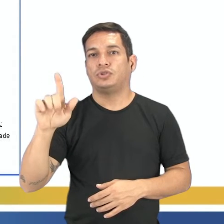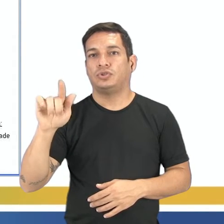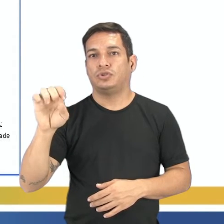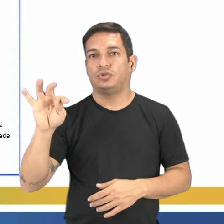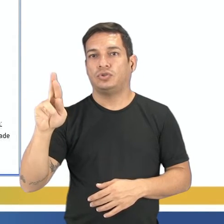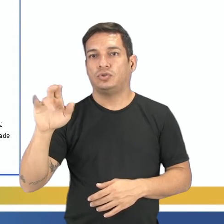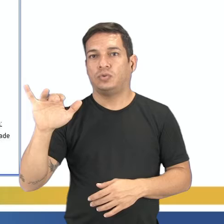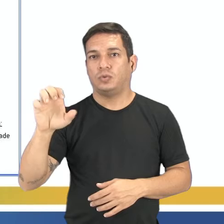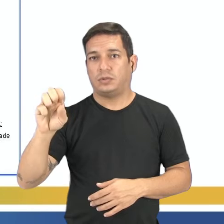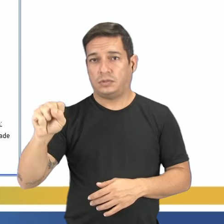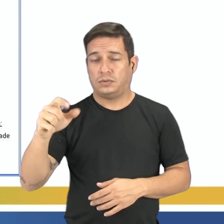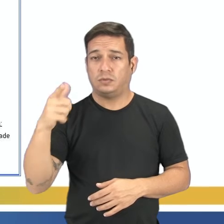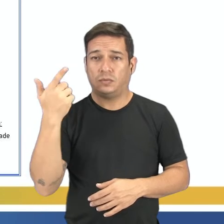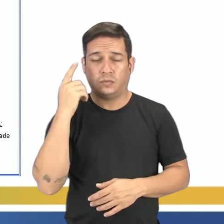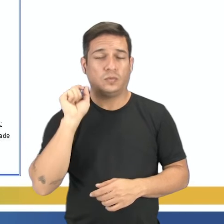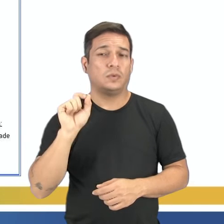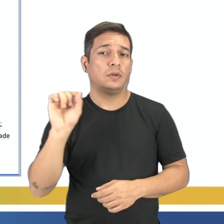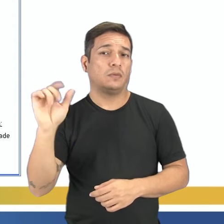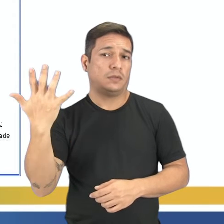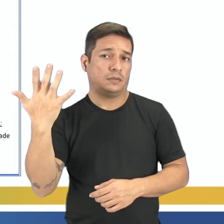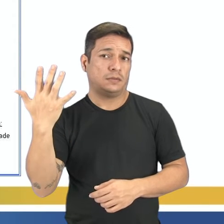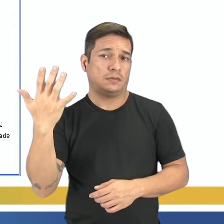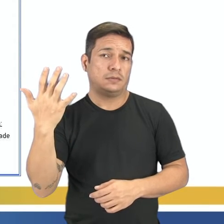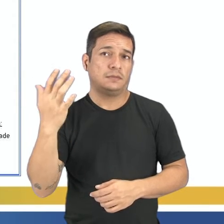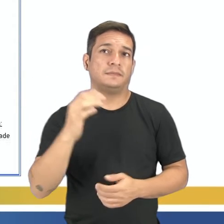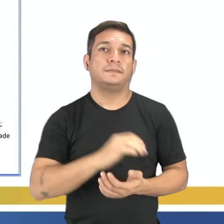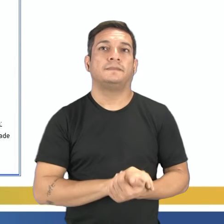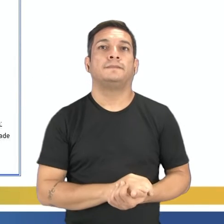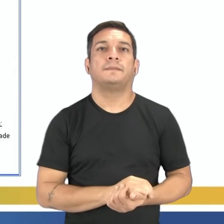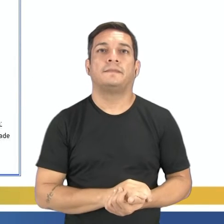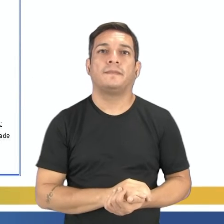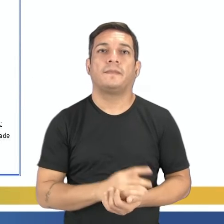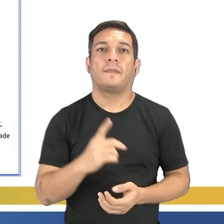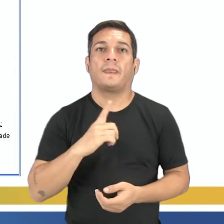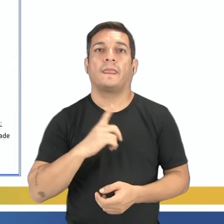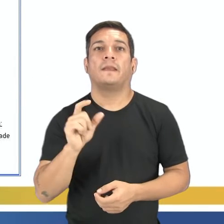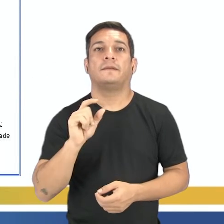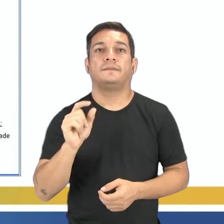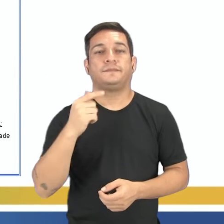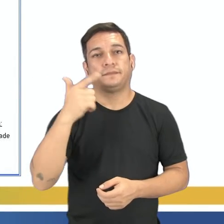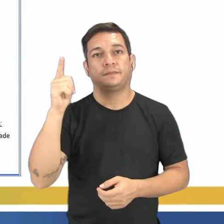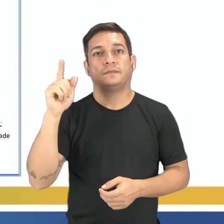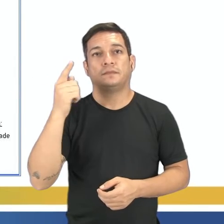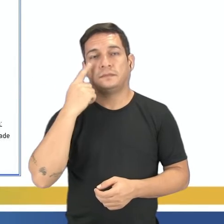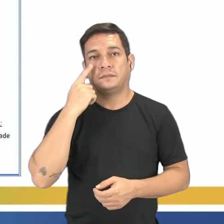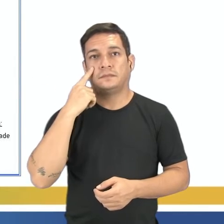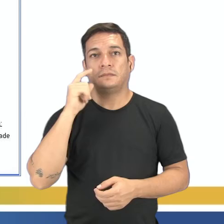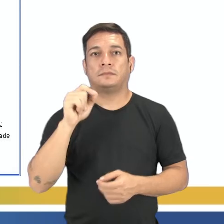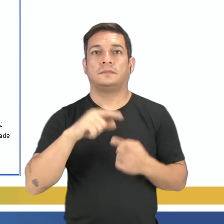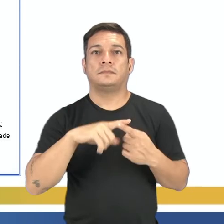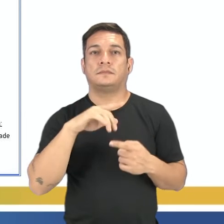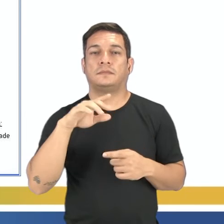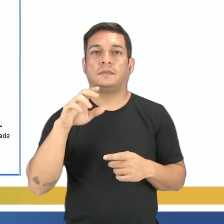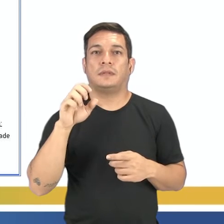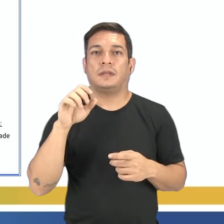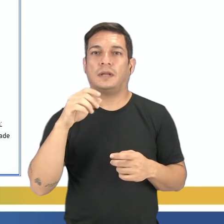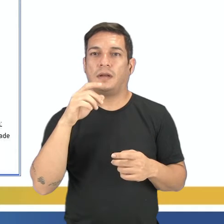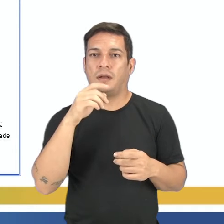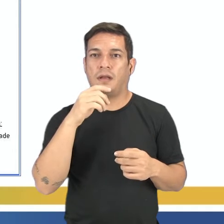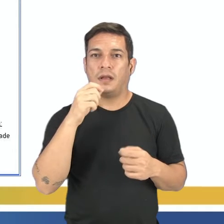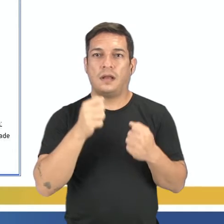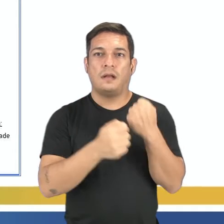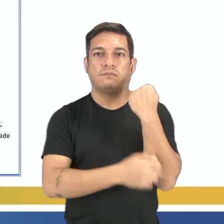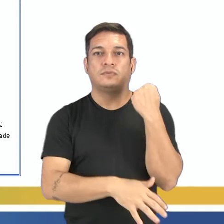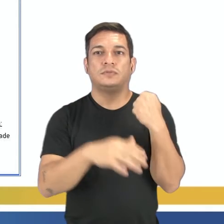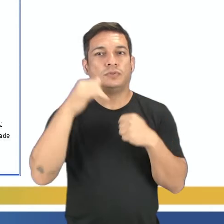palavra. O que acontece nos biodigestores? Nós temos outros resíduos orgânicos, estrume,